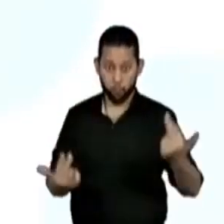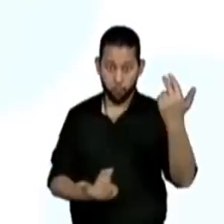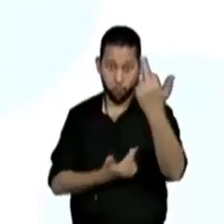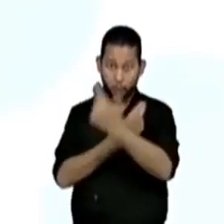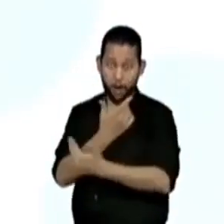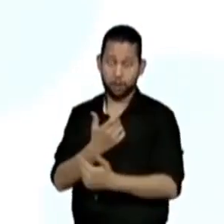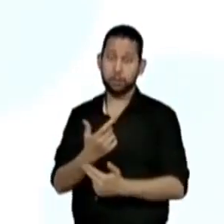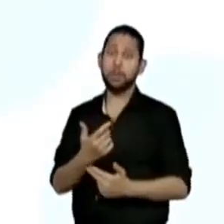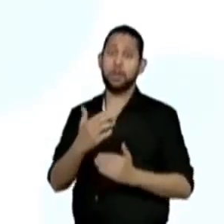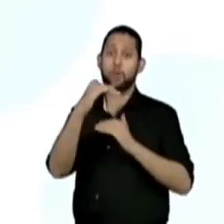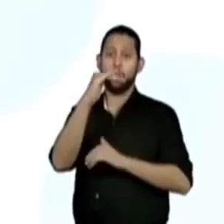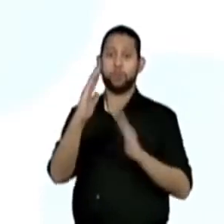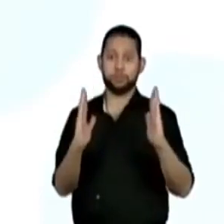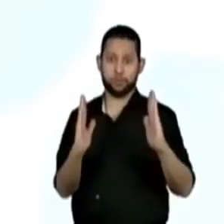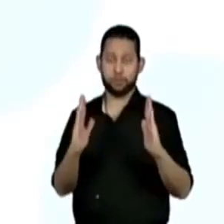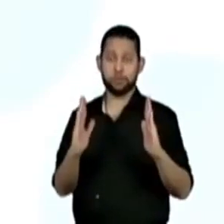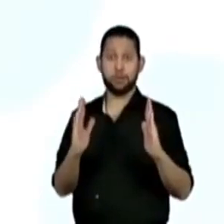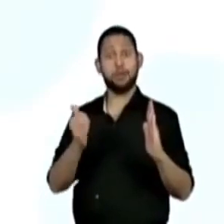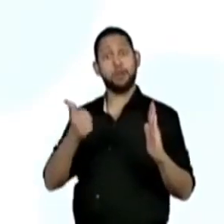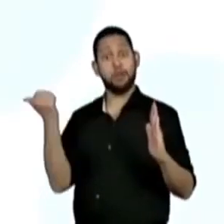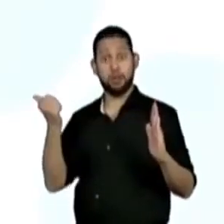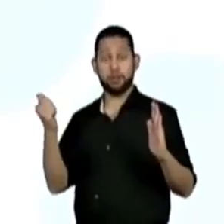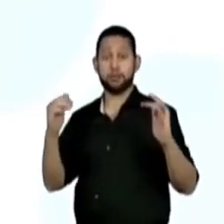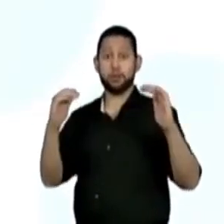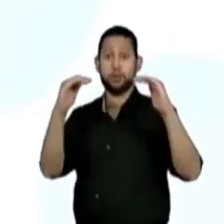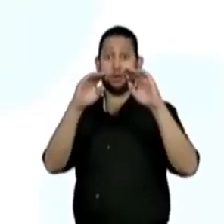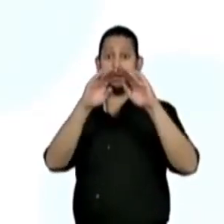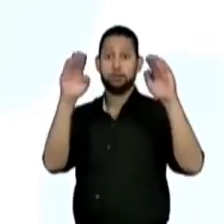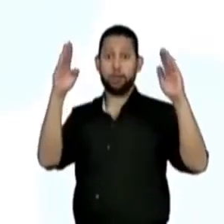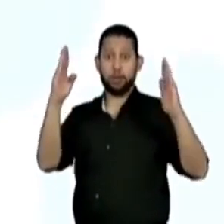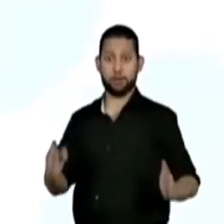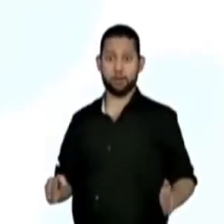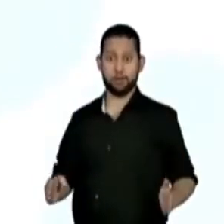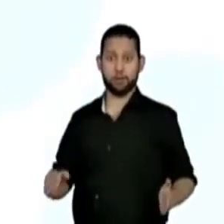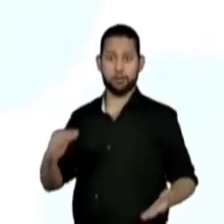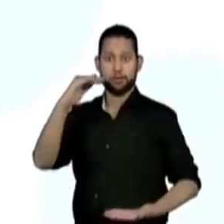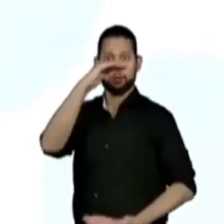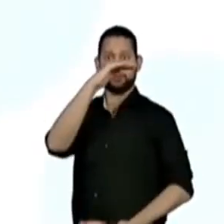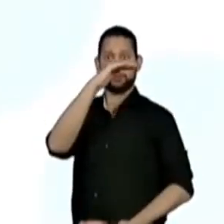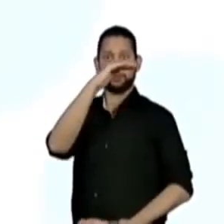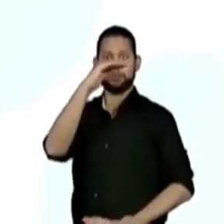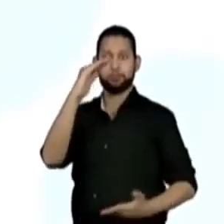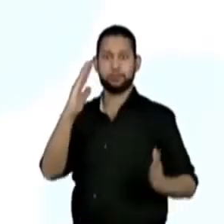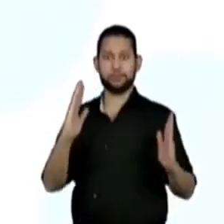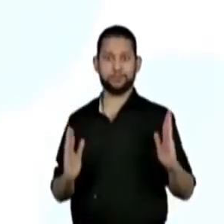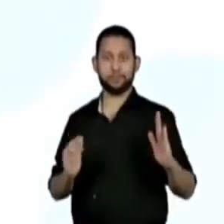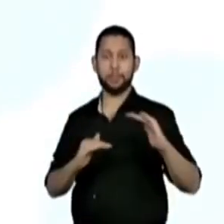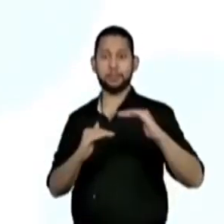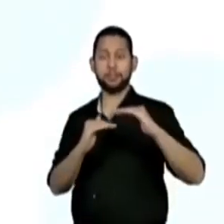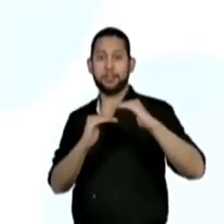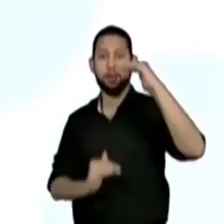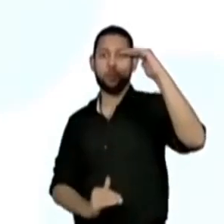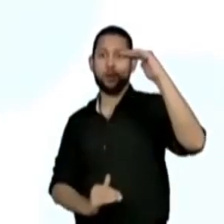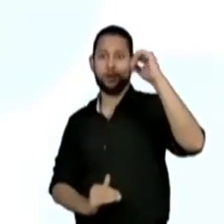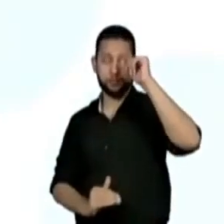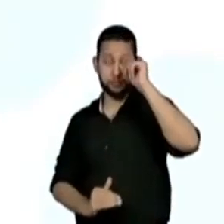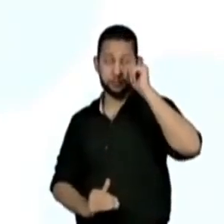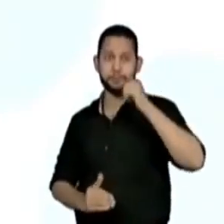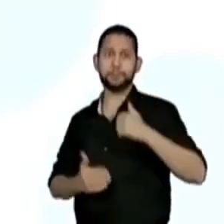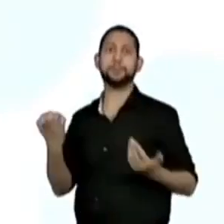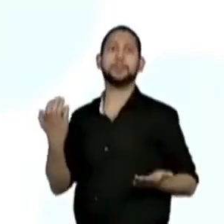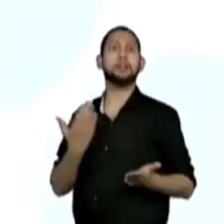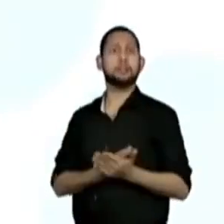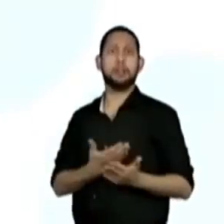tem um formato retângular Ok mas vamos pra próxima que olha essa aula tem assunto a gente só não